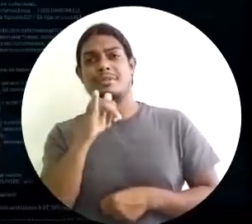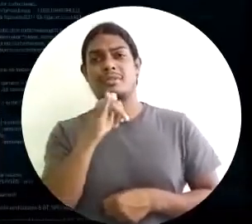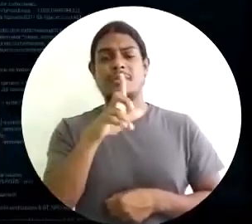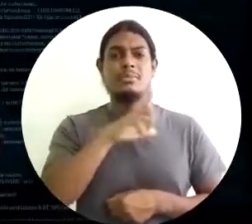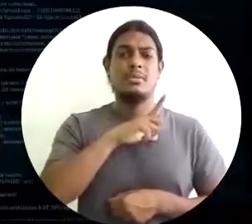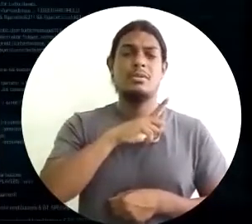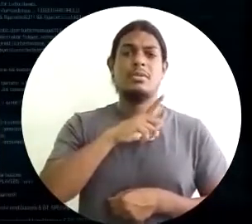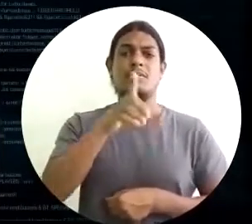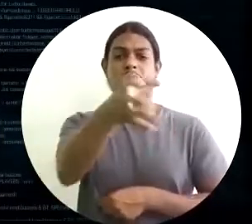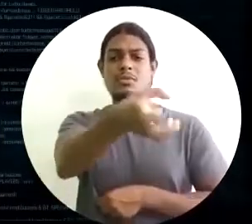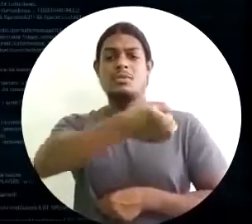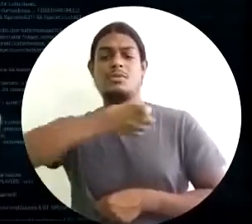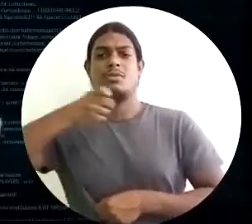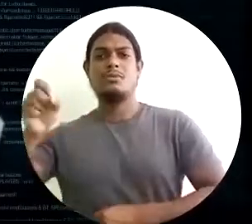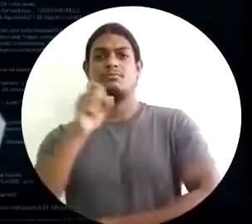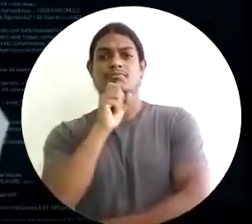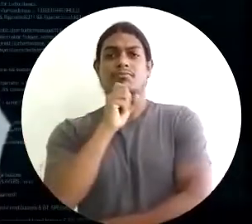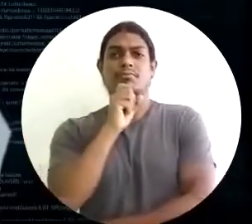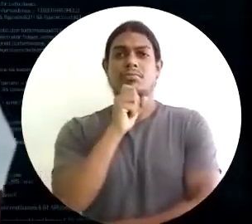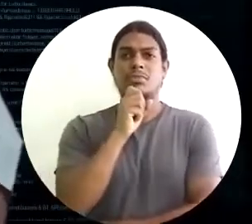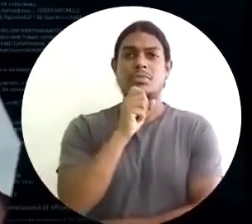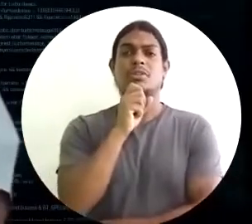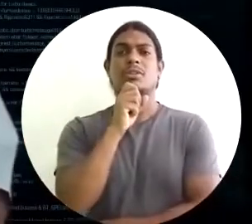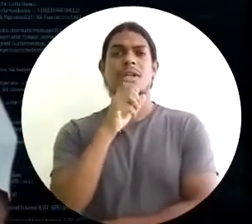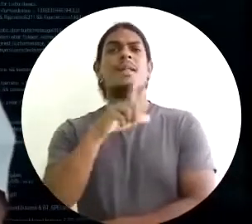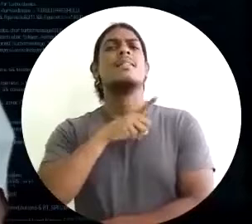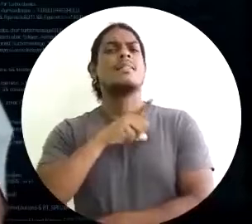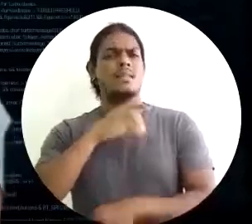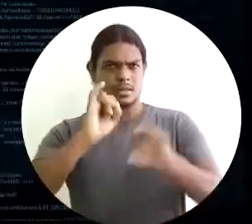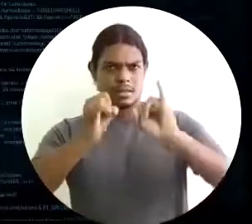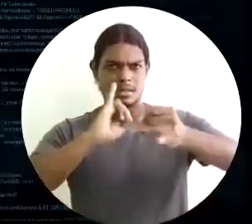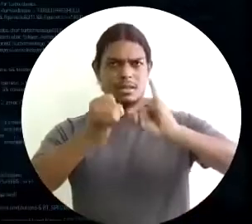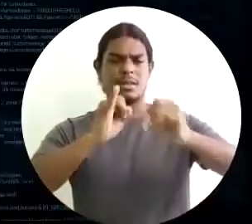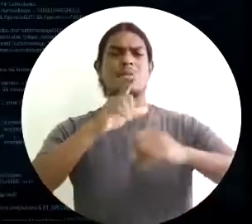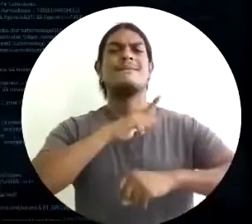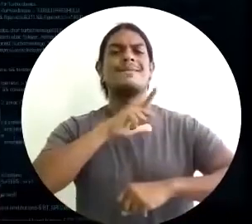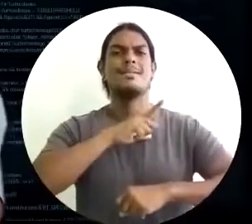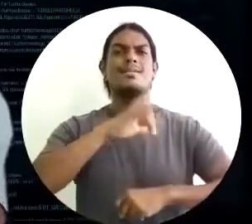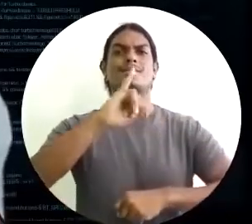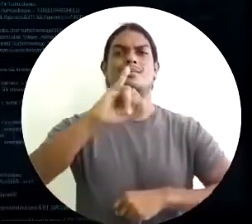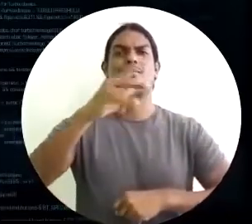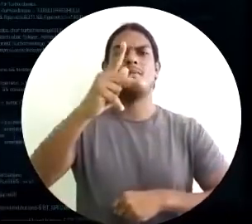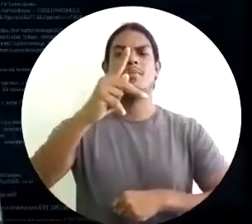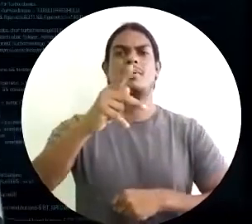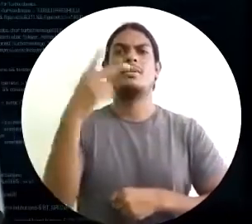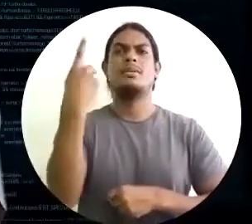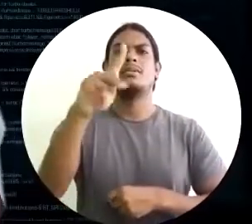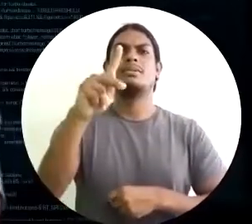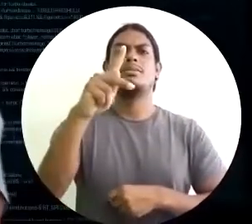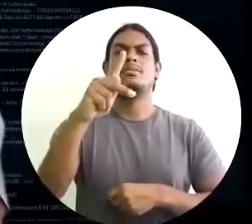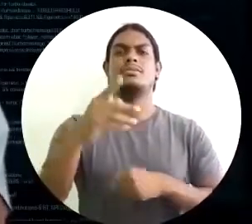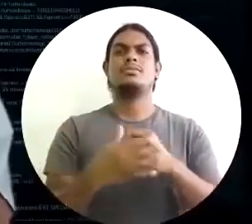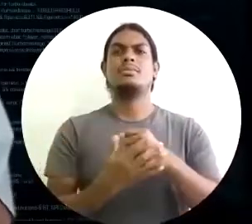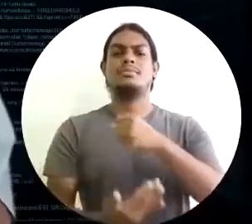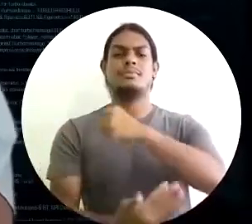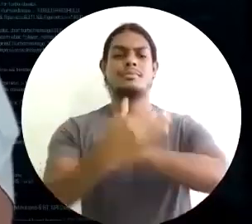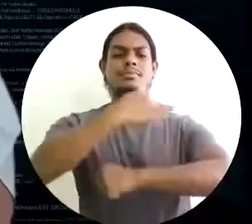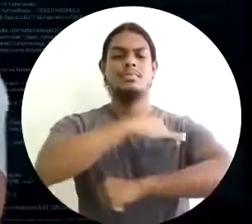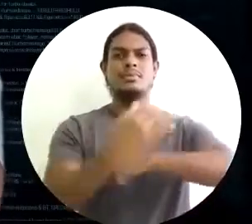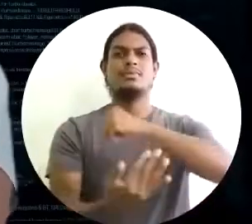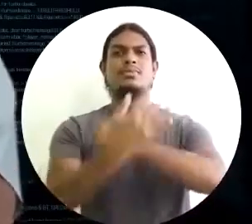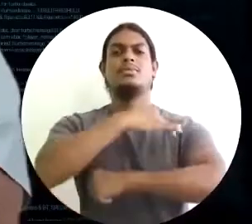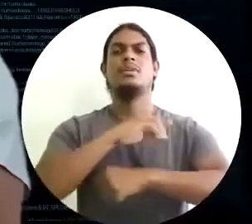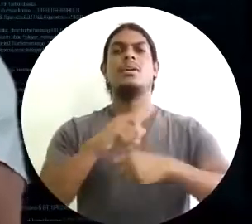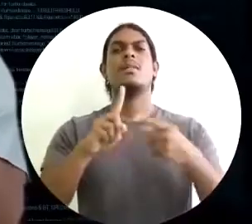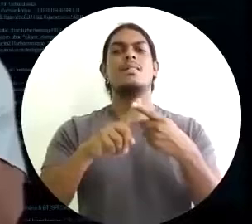uma geladeira que tenha que seja conectada à internet, ele vai ter um IP. Se sua impressora ela é conectada à internet,